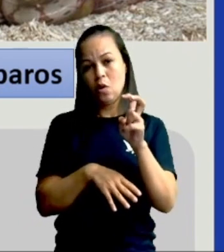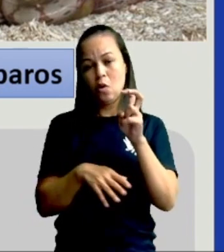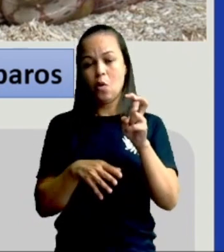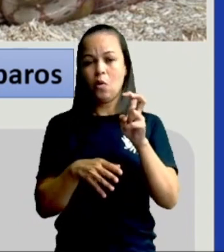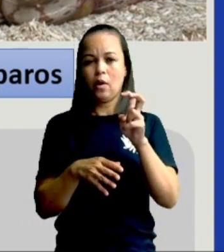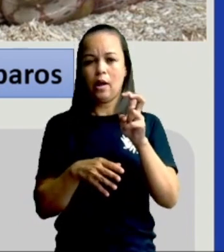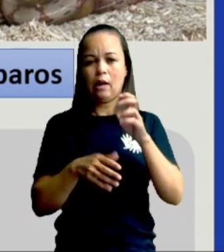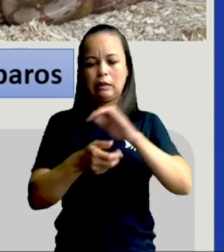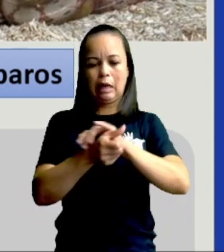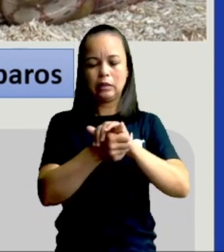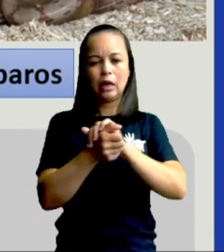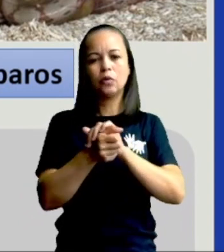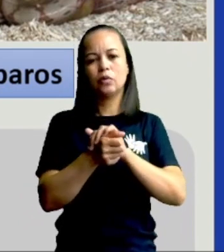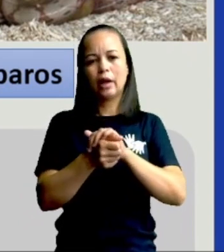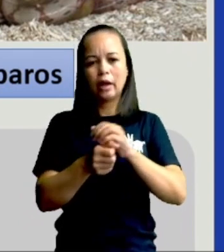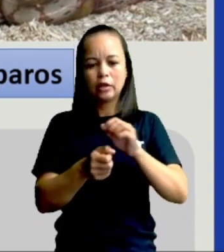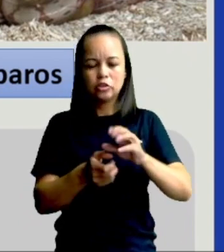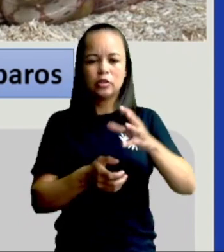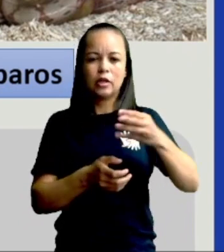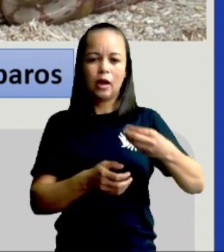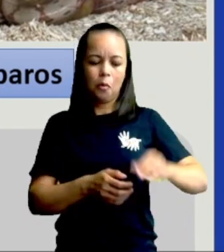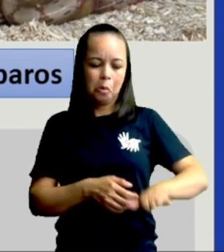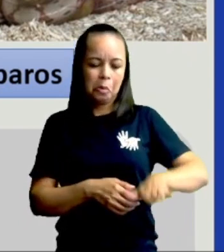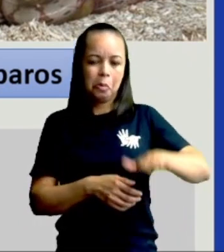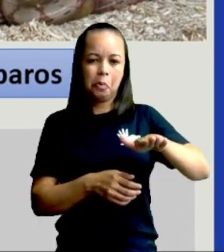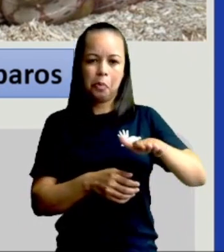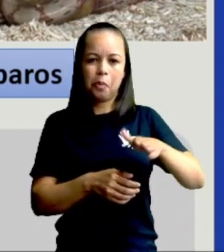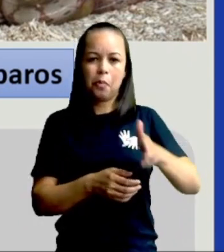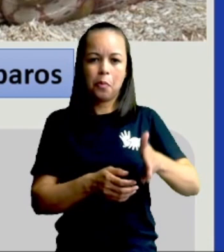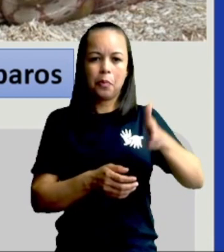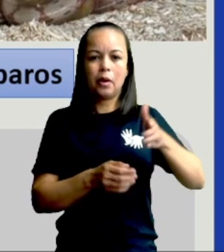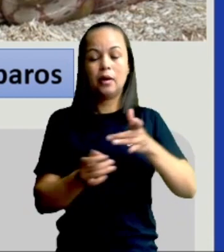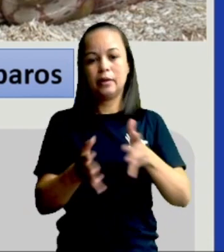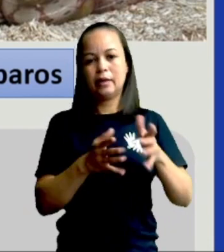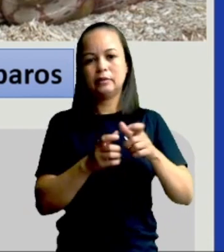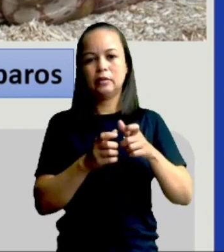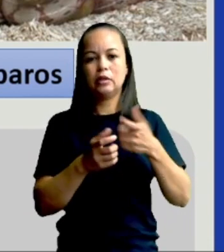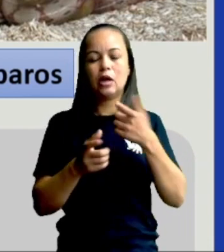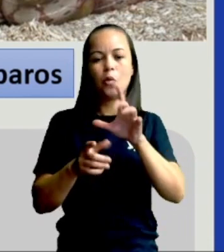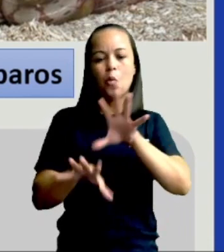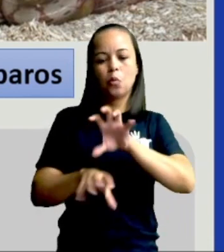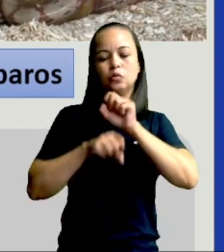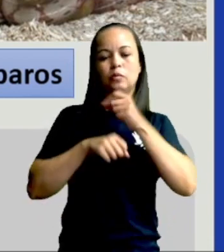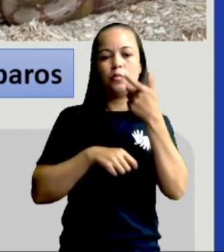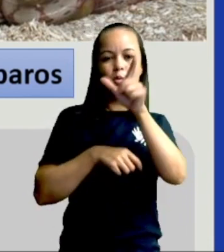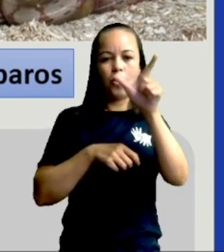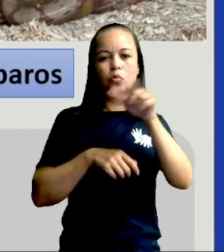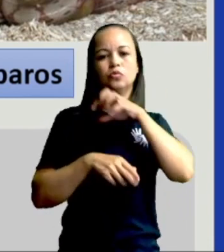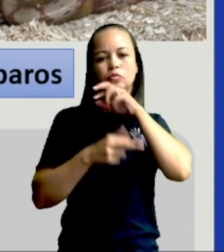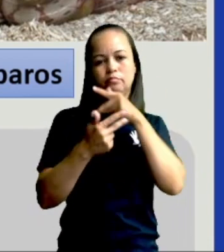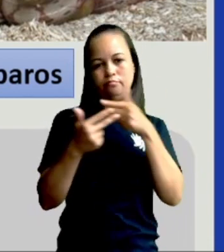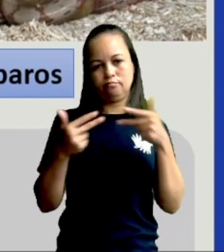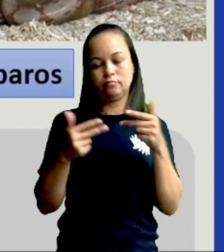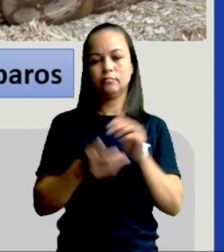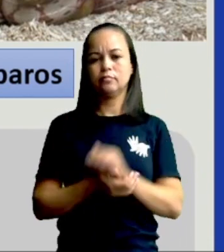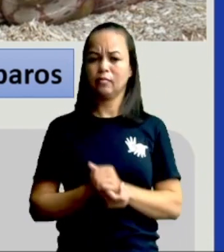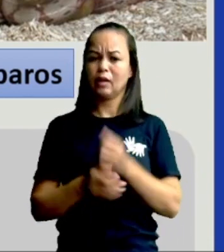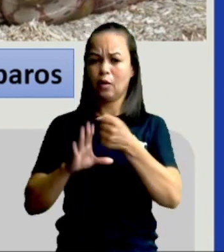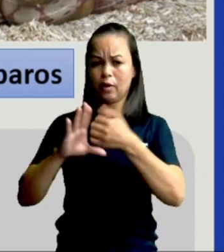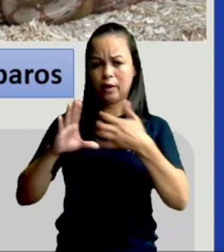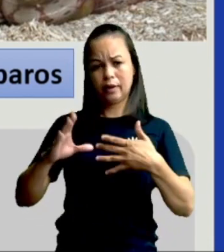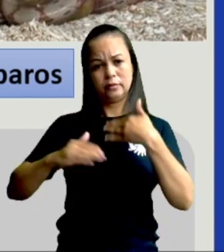vida adulta. A grande maioria será consumida por outras espécies. Isso é uma característica